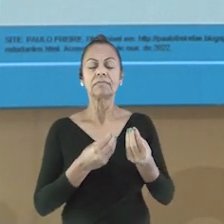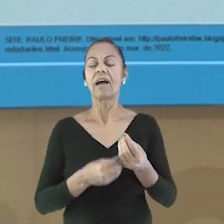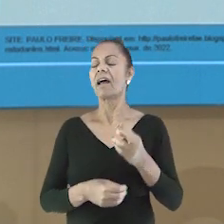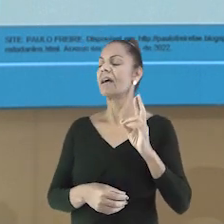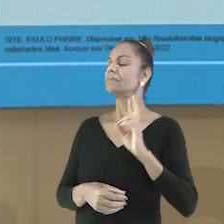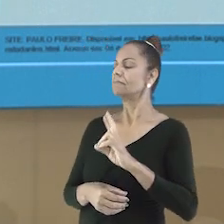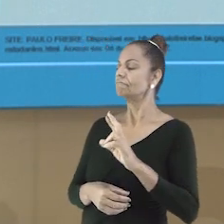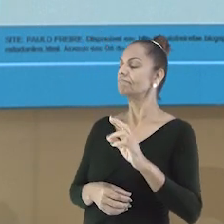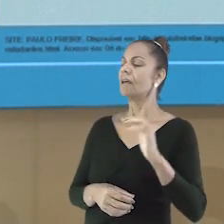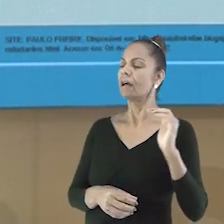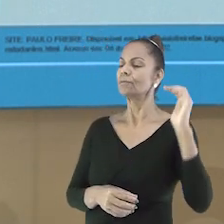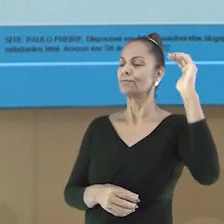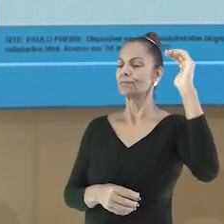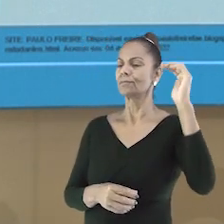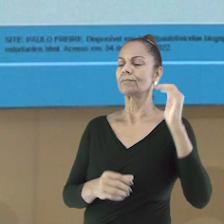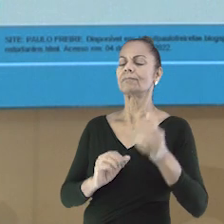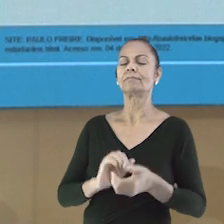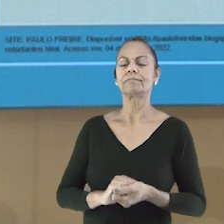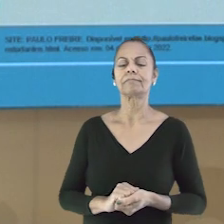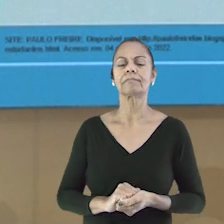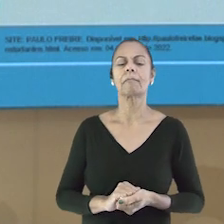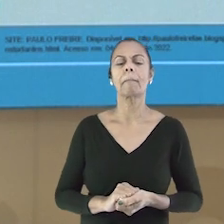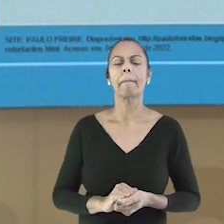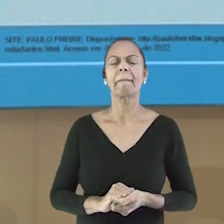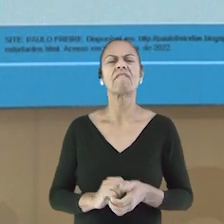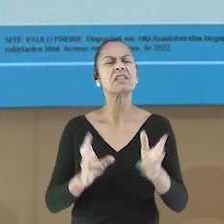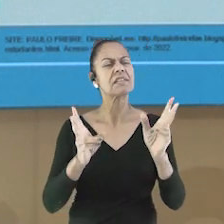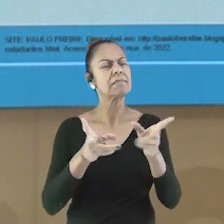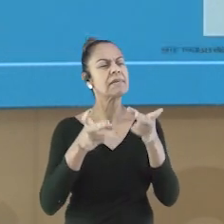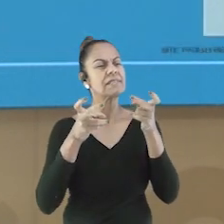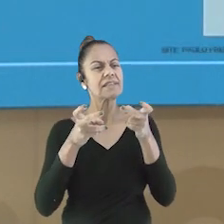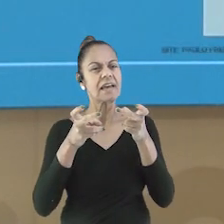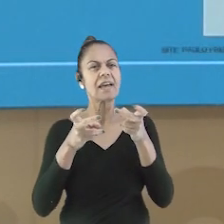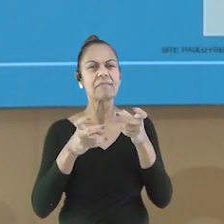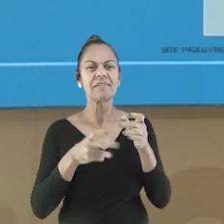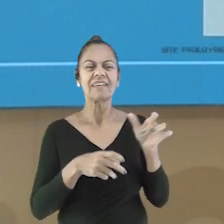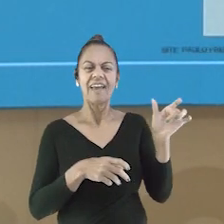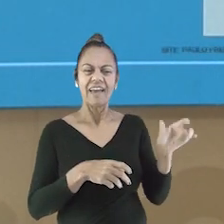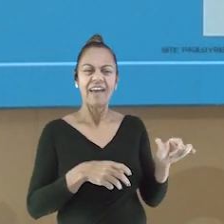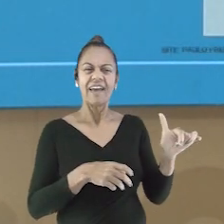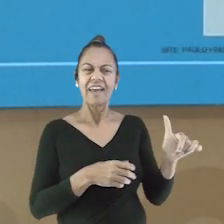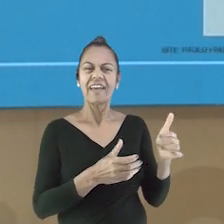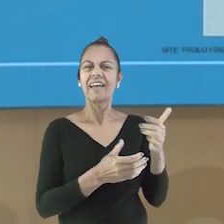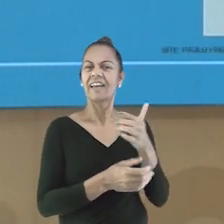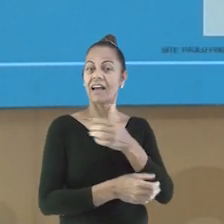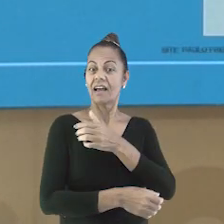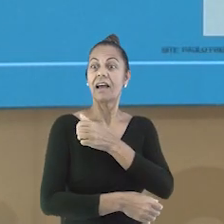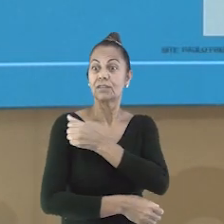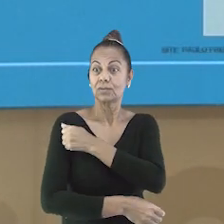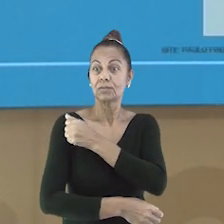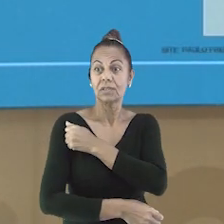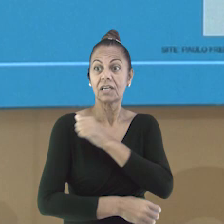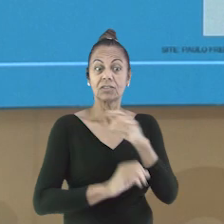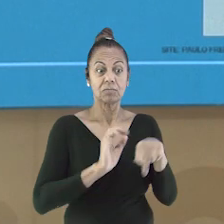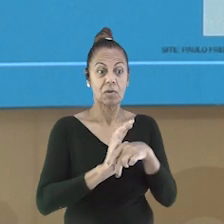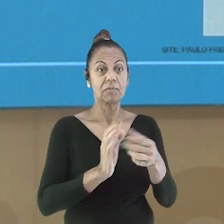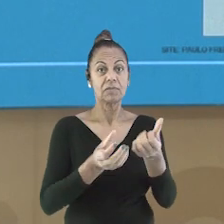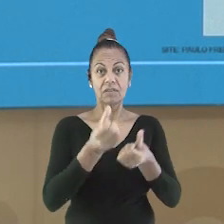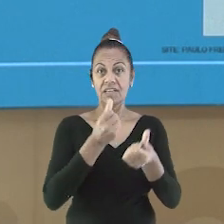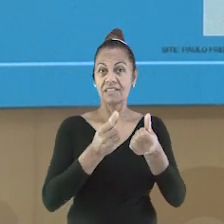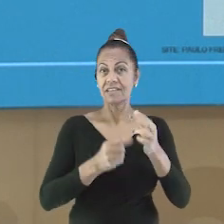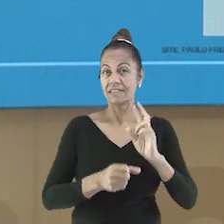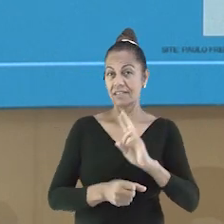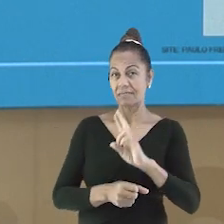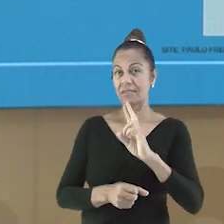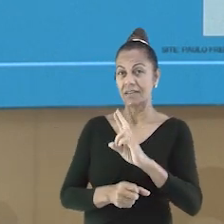crianças ou para adultos? Para adultos. Perceba que nessa entrevista há a pergunta do